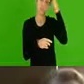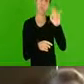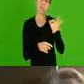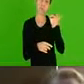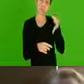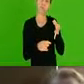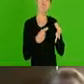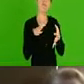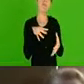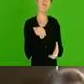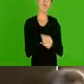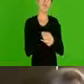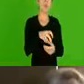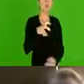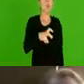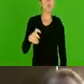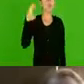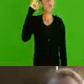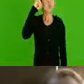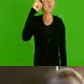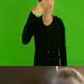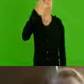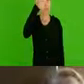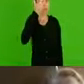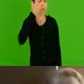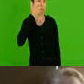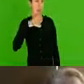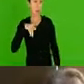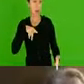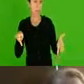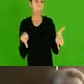cultural de pertencimento delas e como